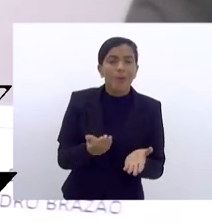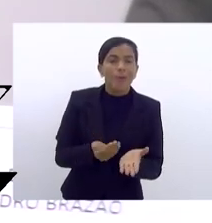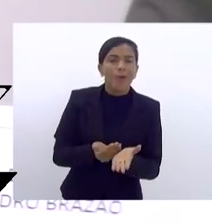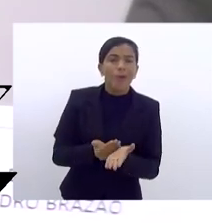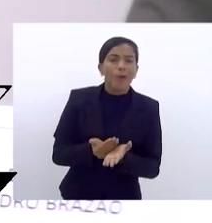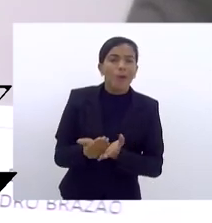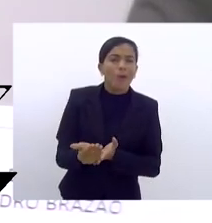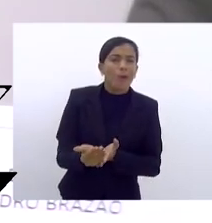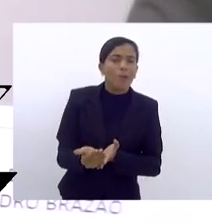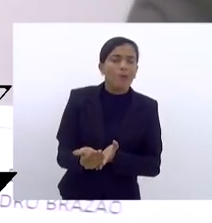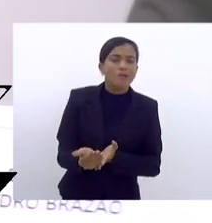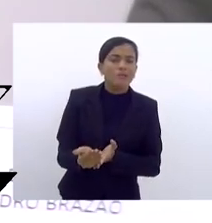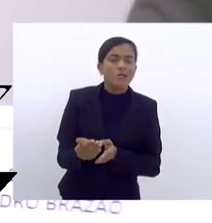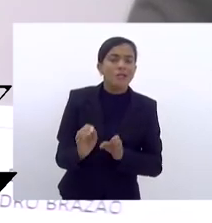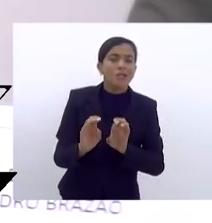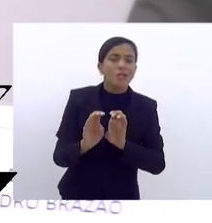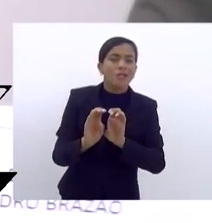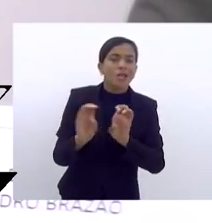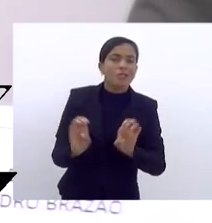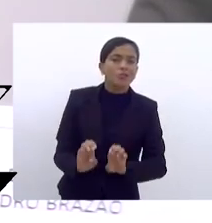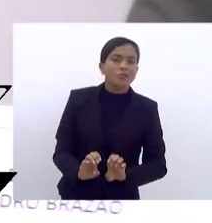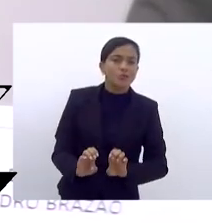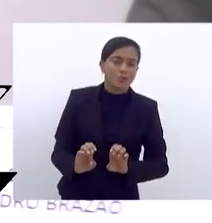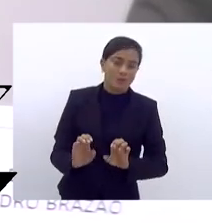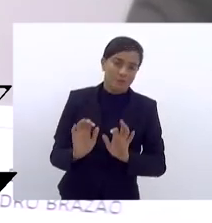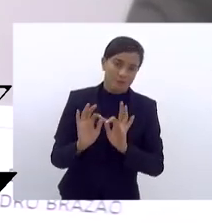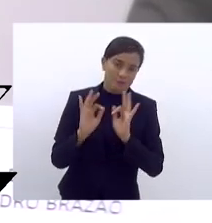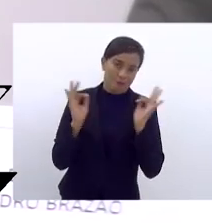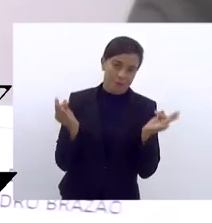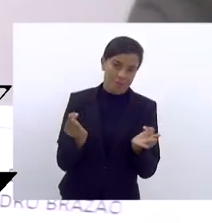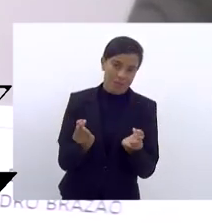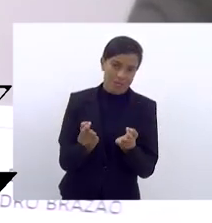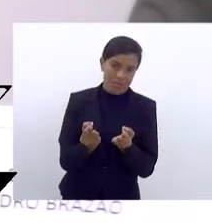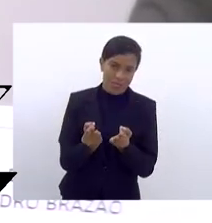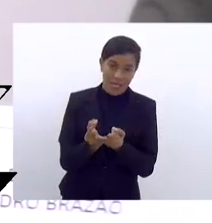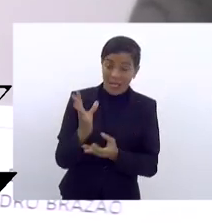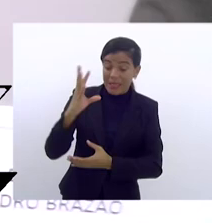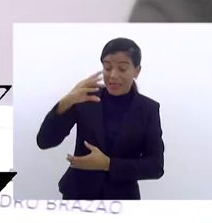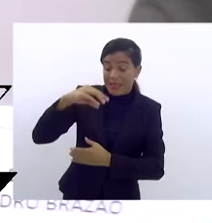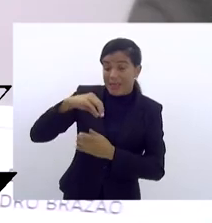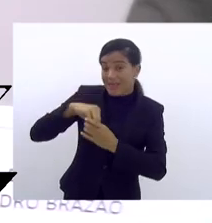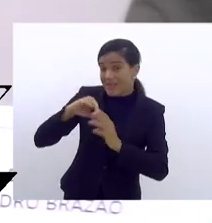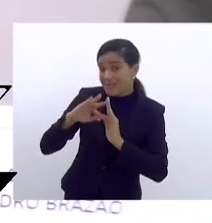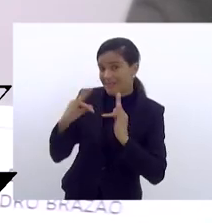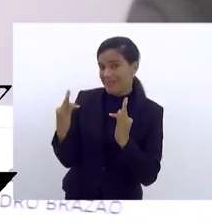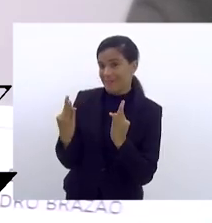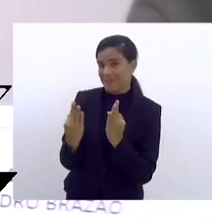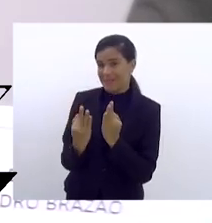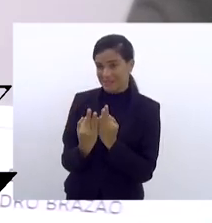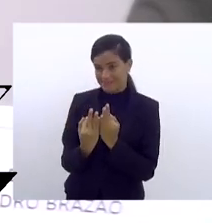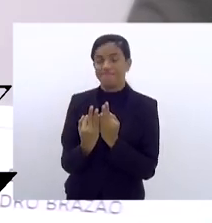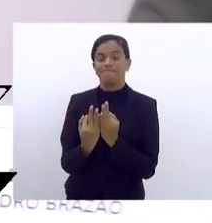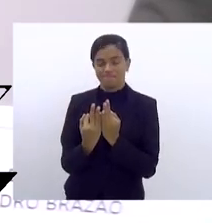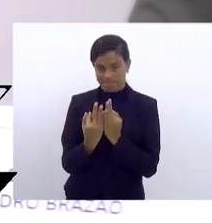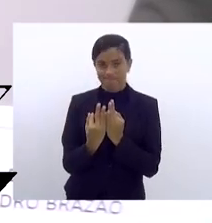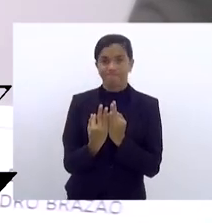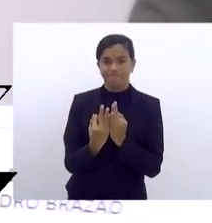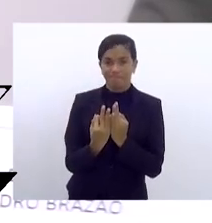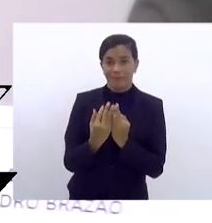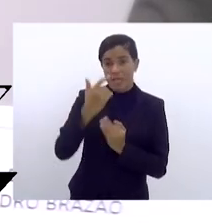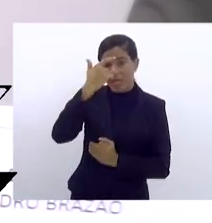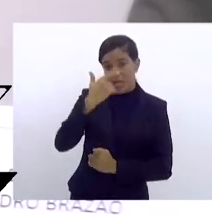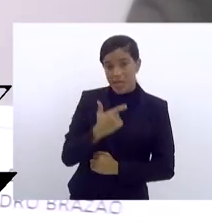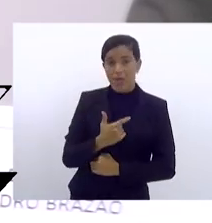na estrutura familiar na família não é eu como